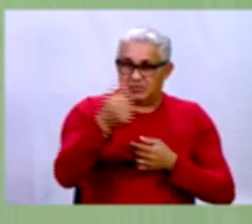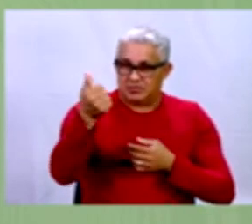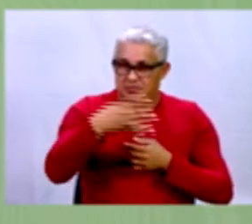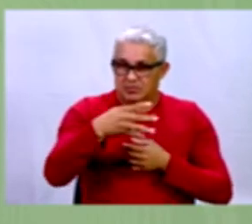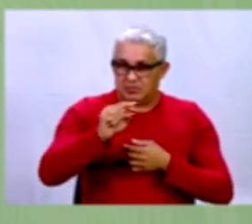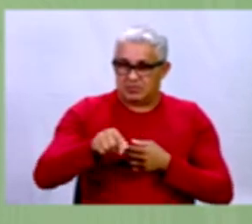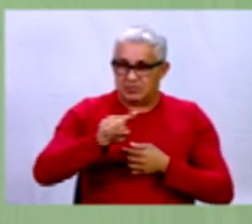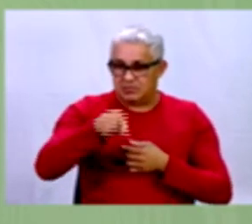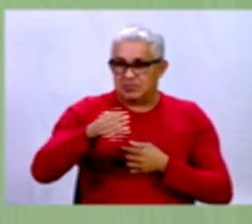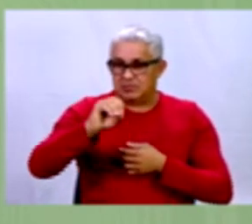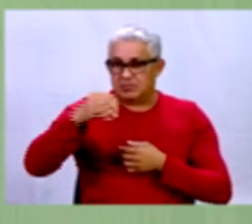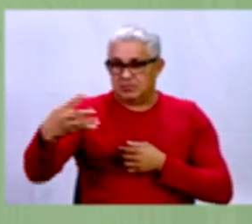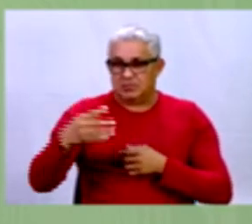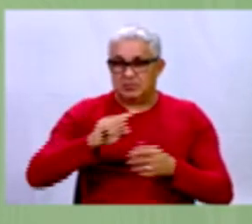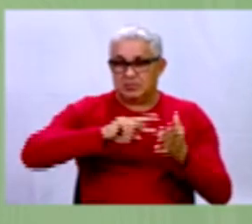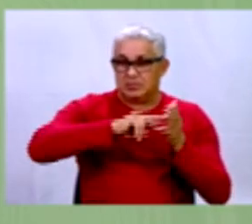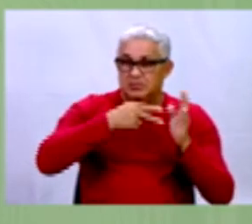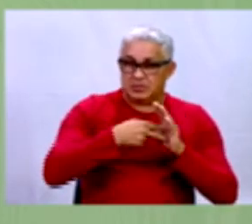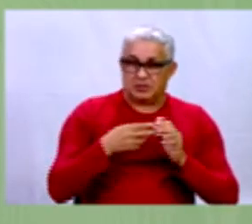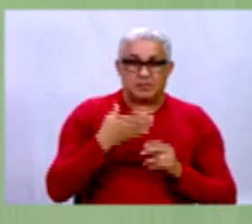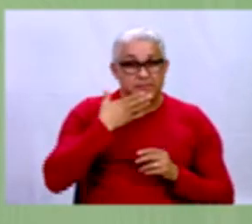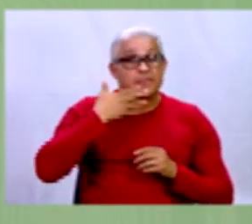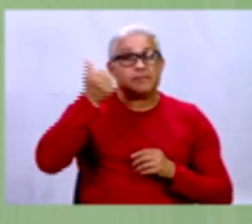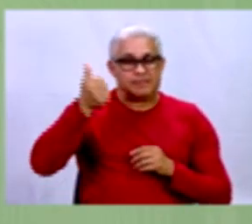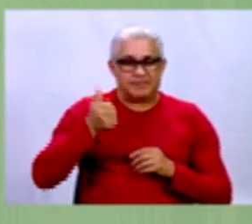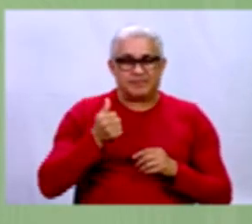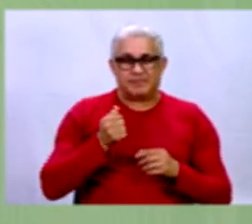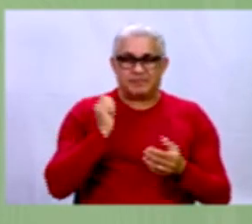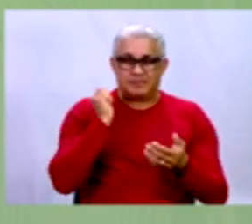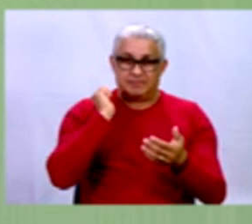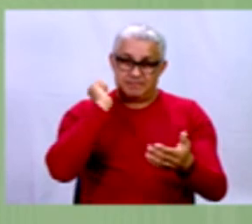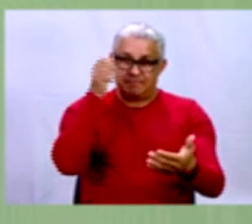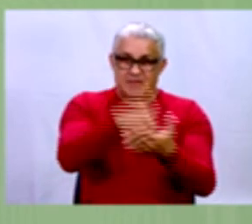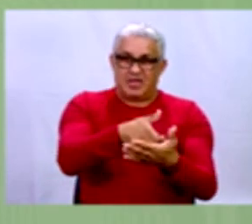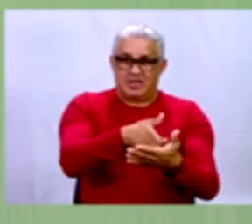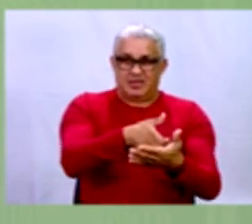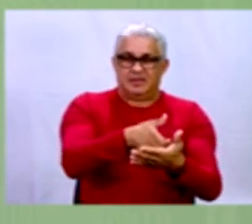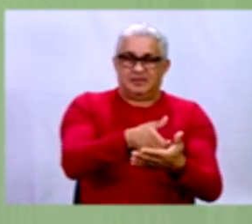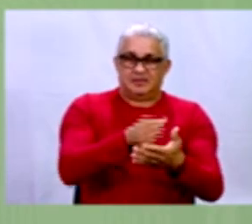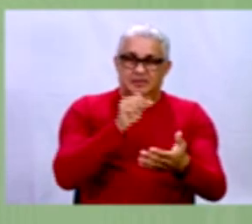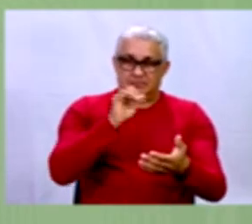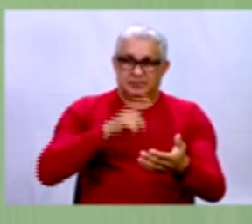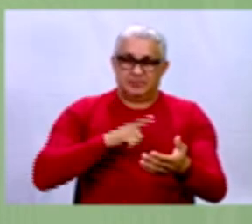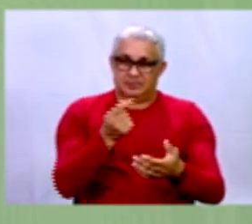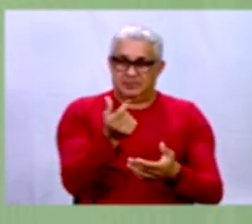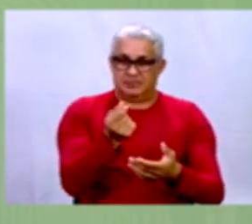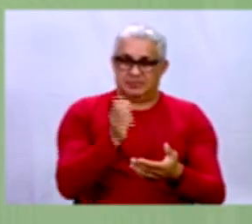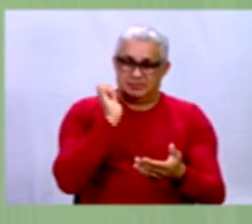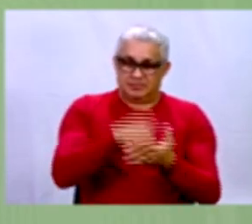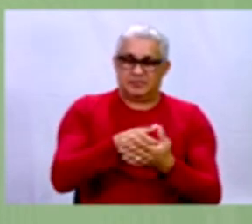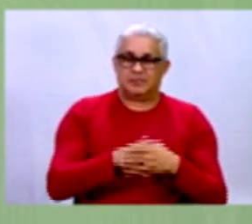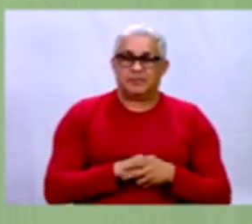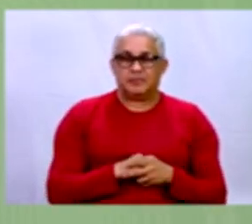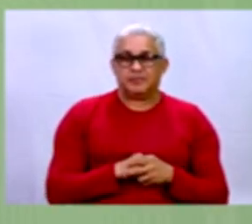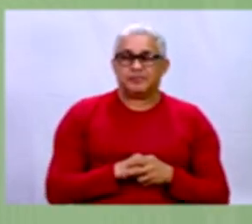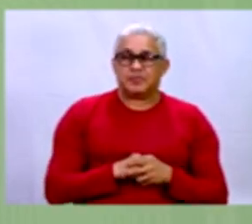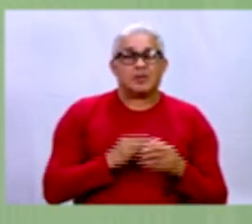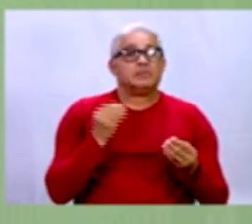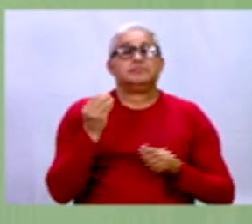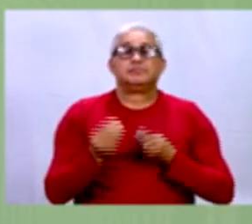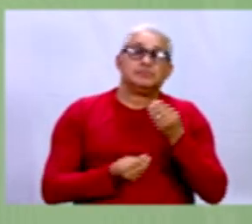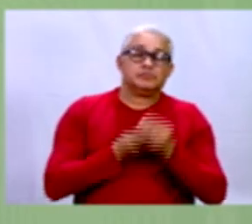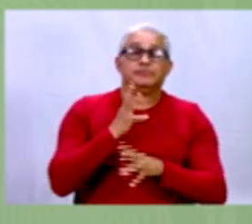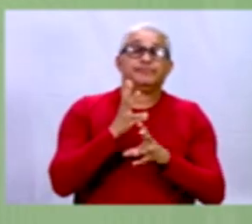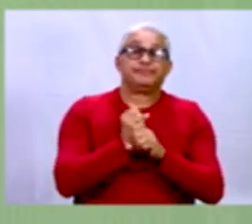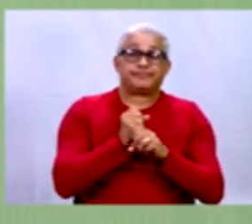1.414,04, tá? Então isso significa que é mais interessante a gente pagar à vista, no caso, se tiver o dinheiro, né? Como que a gente fez